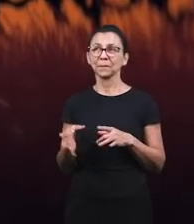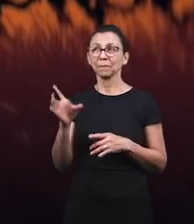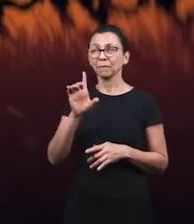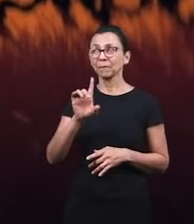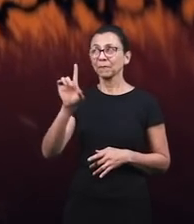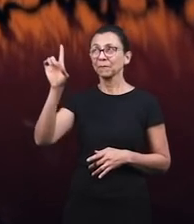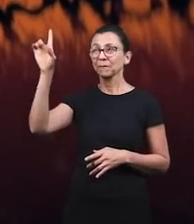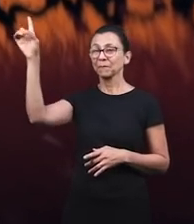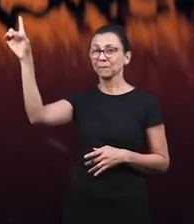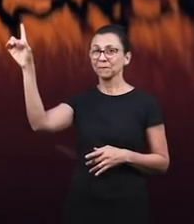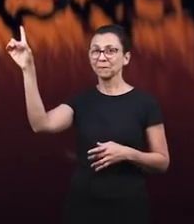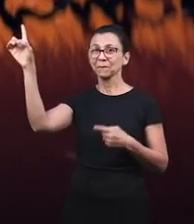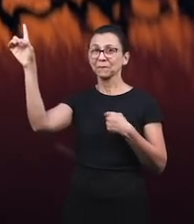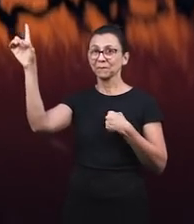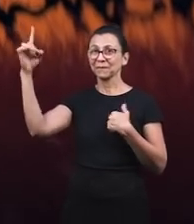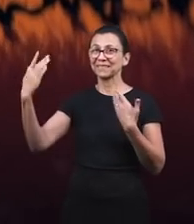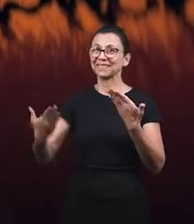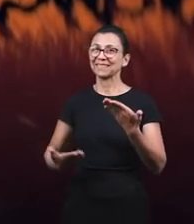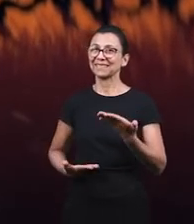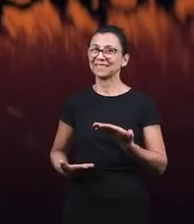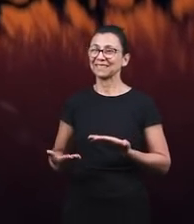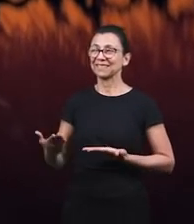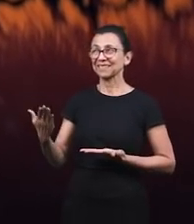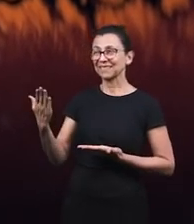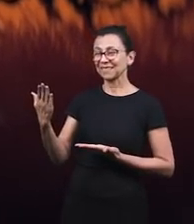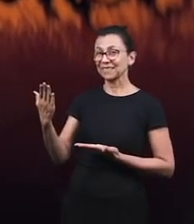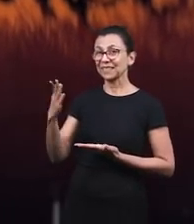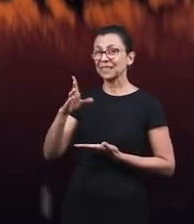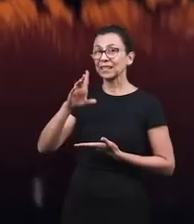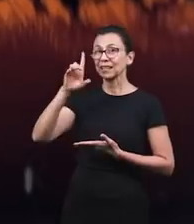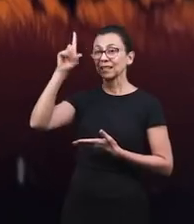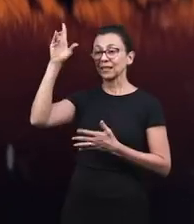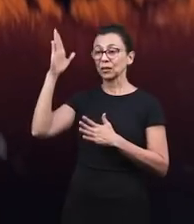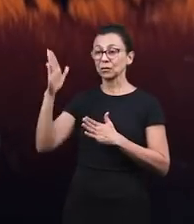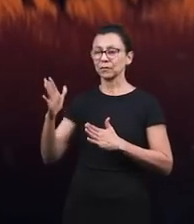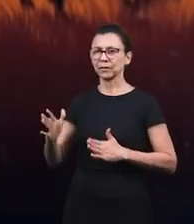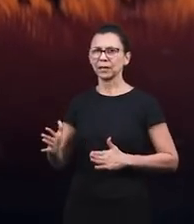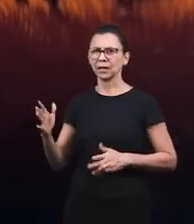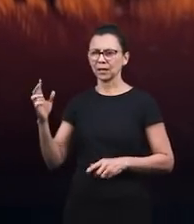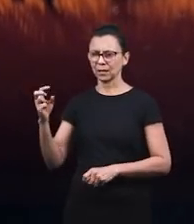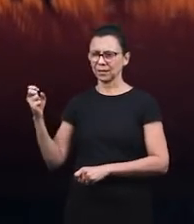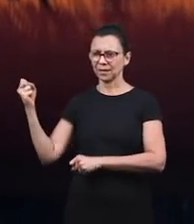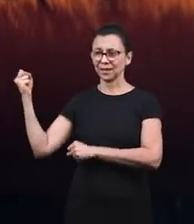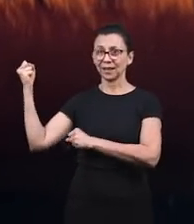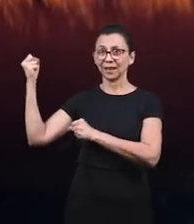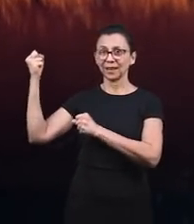Servimos, é Deus forte na batalha, é Deus fiel.